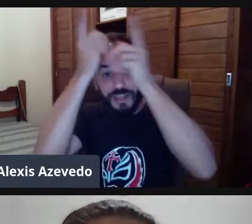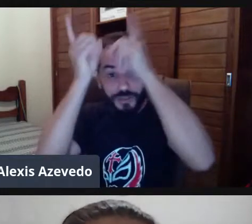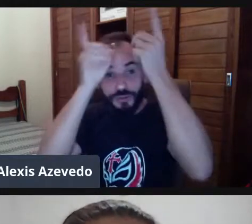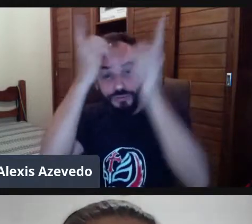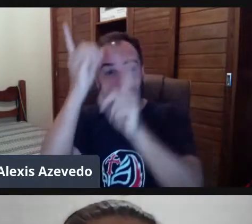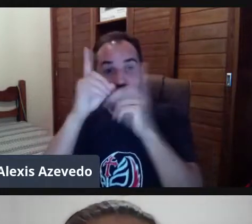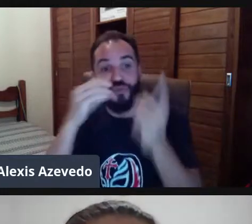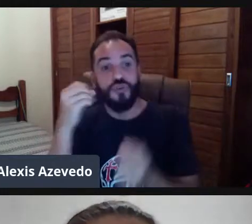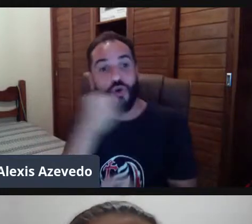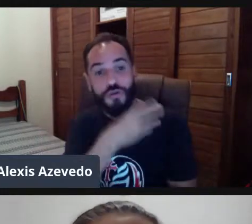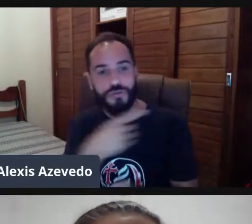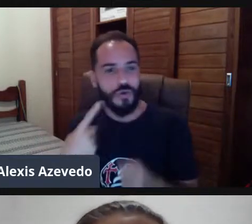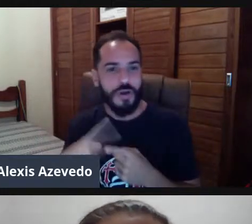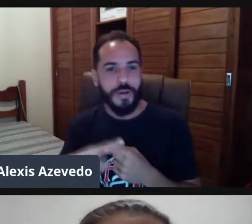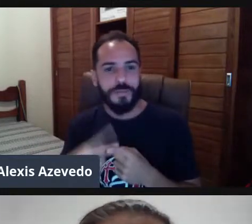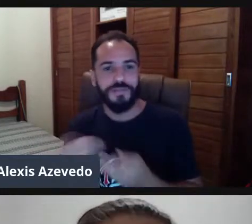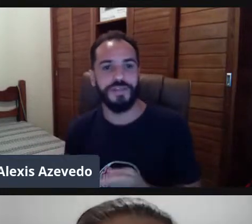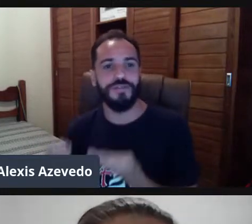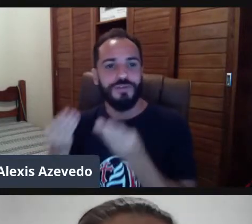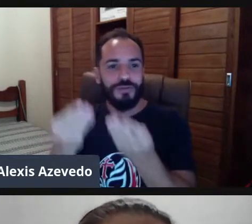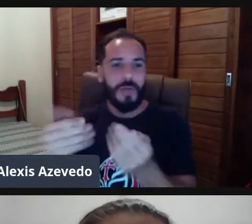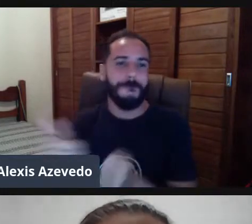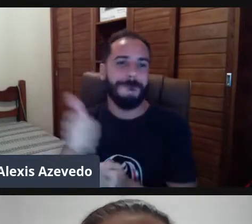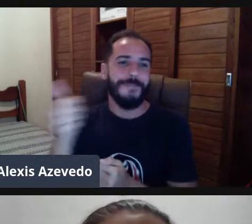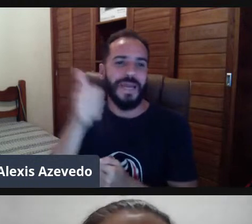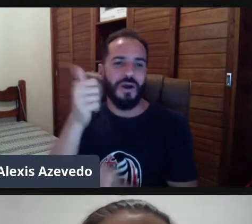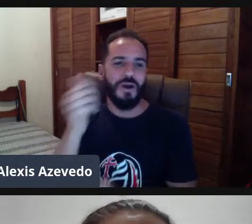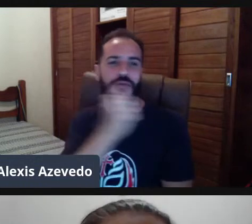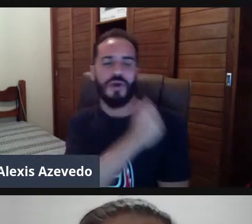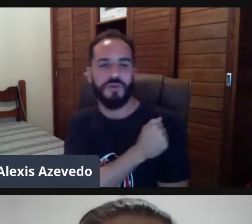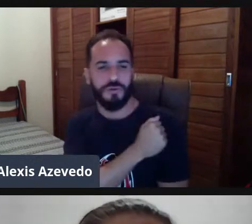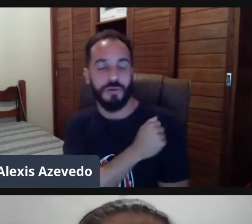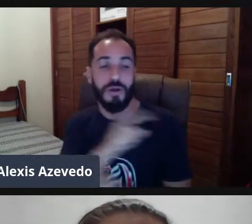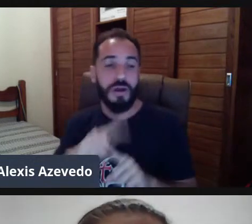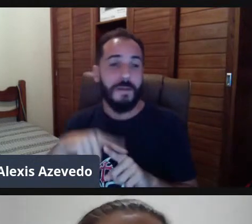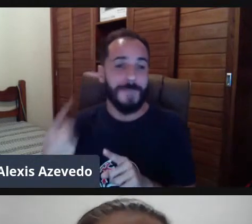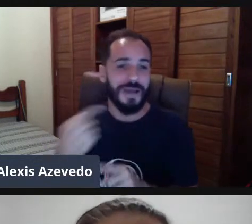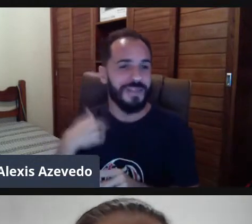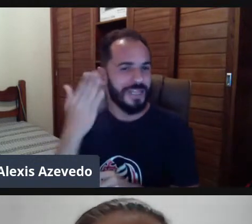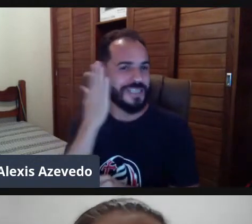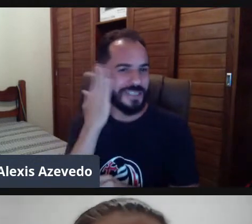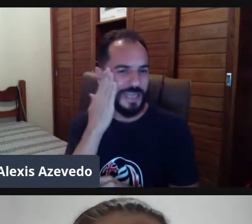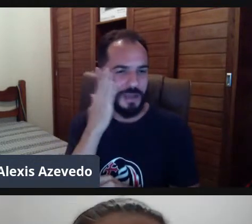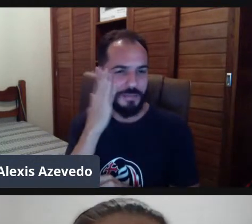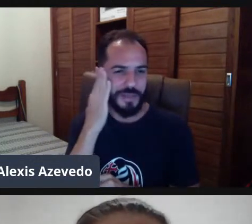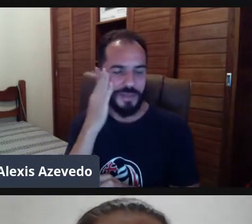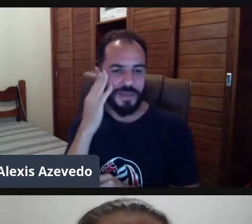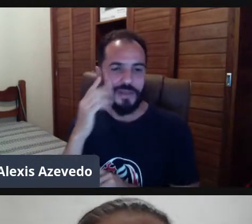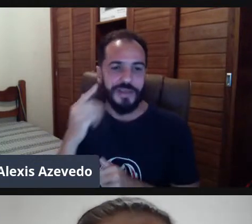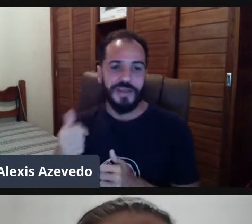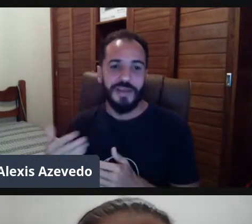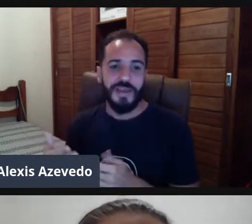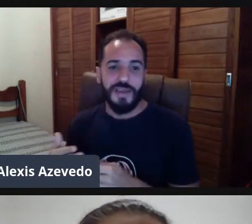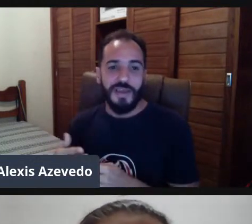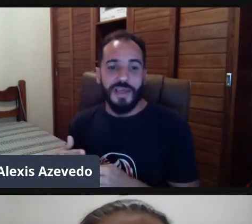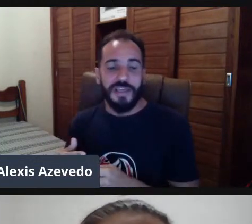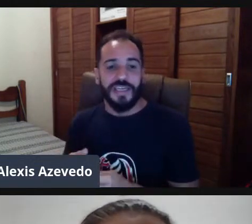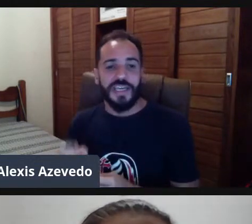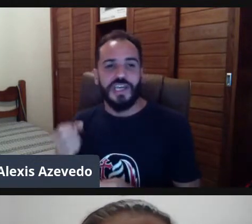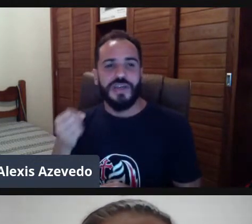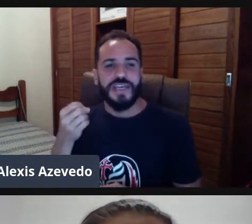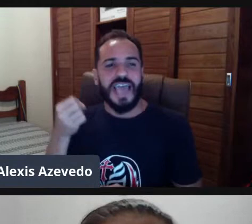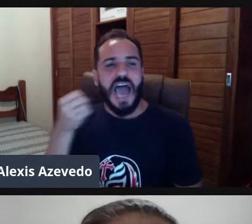oferecer para vocês o melhor possível, mas a gente sabe que em breve isso vai passar